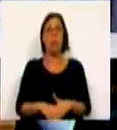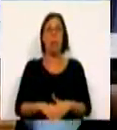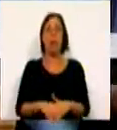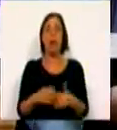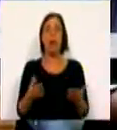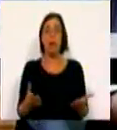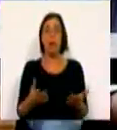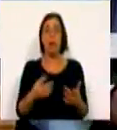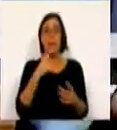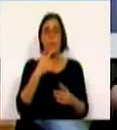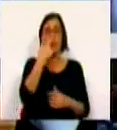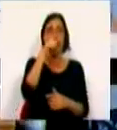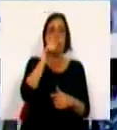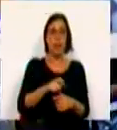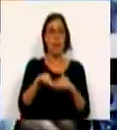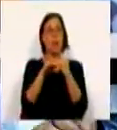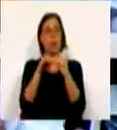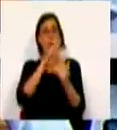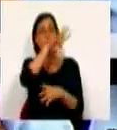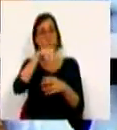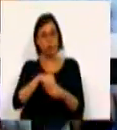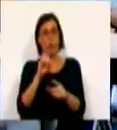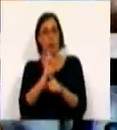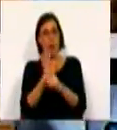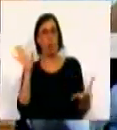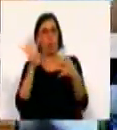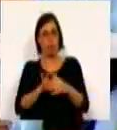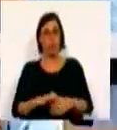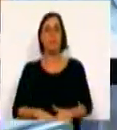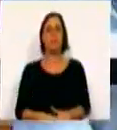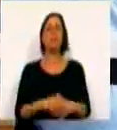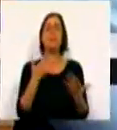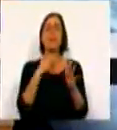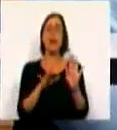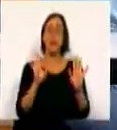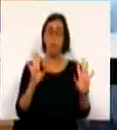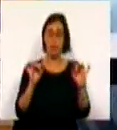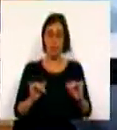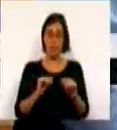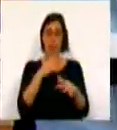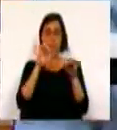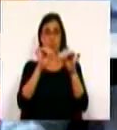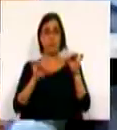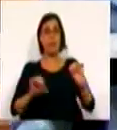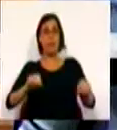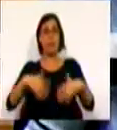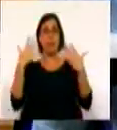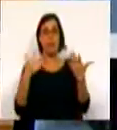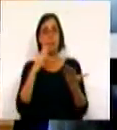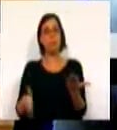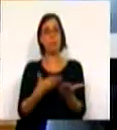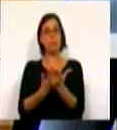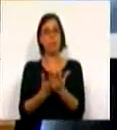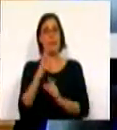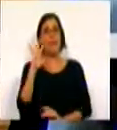incluindo agora a cidadania e a igualdade, diz respeito. Aproveito esta intervenção inicial para apresentar